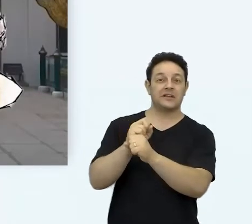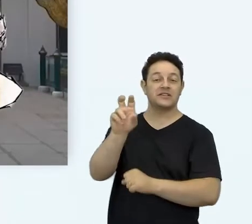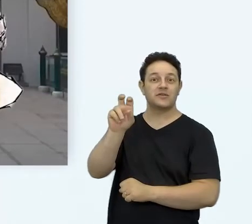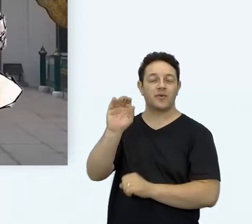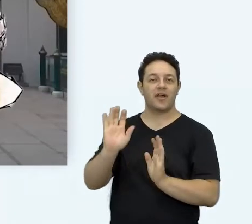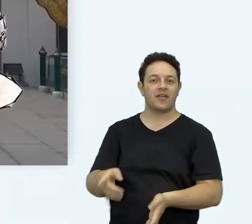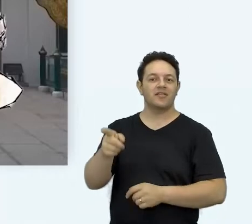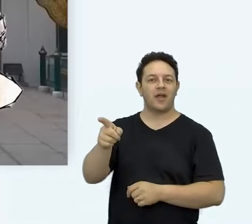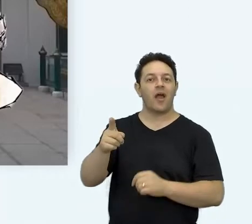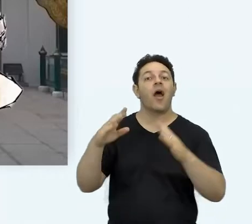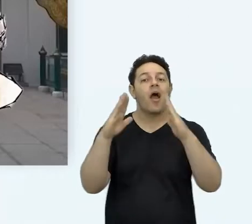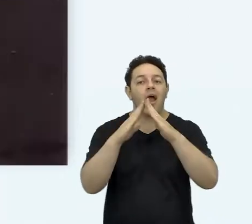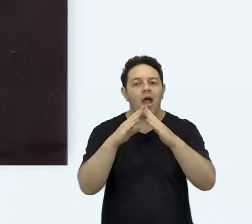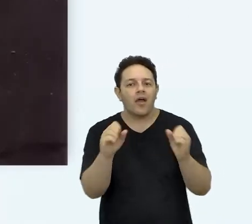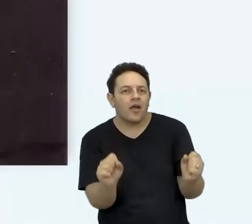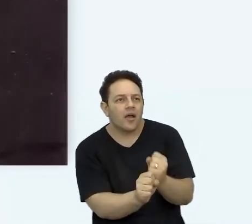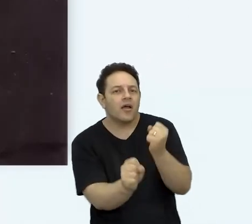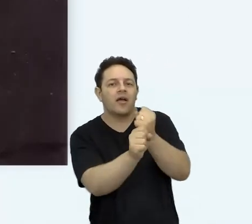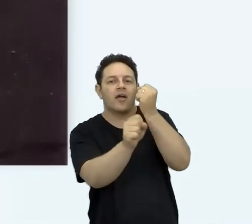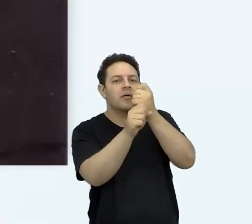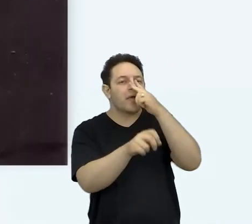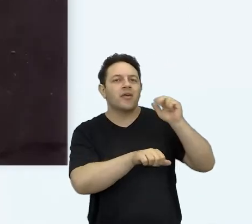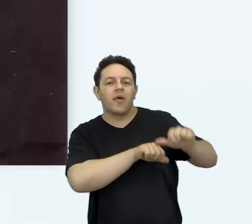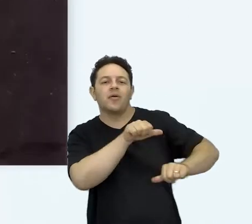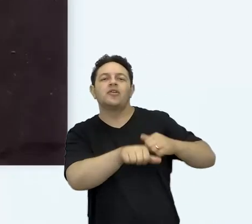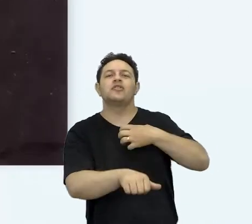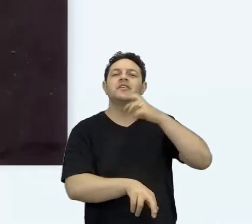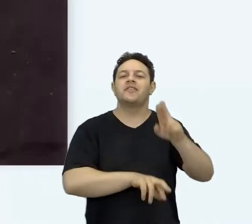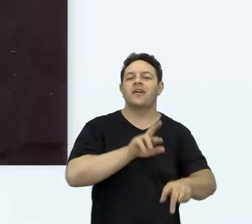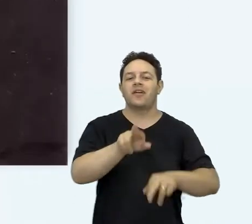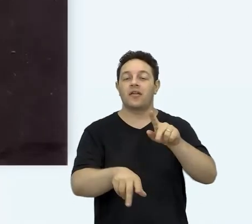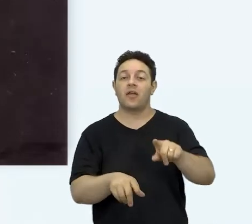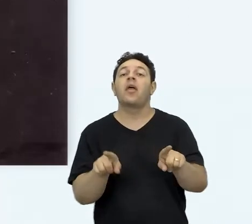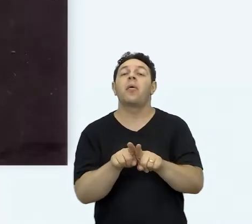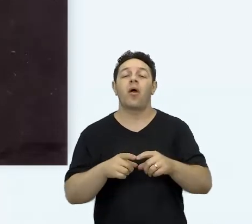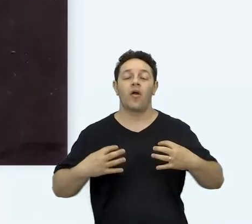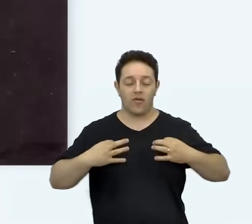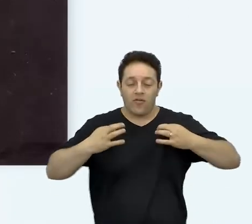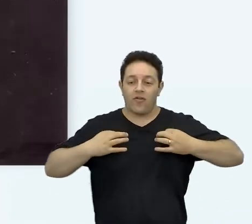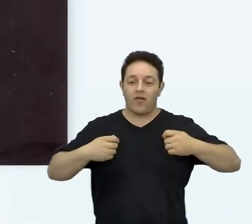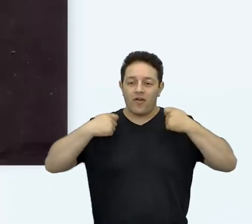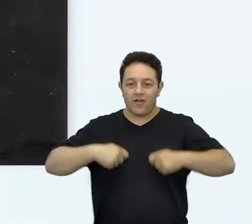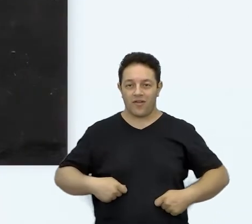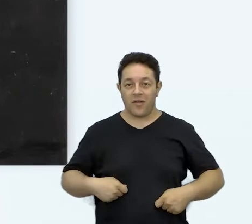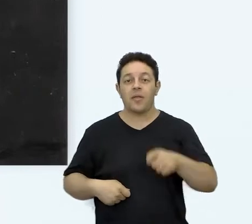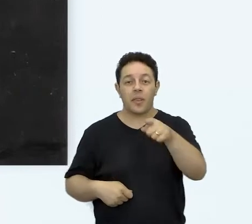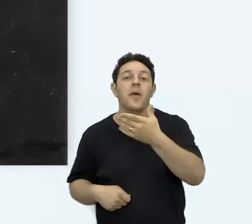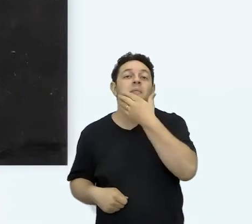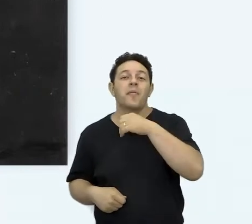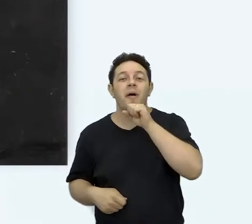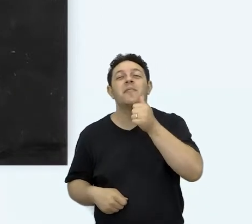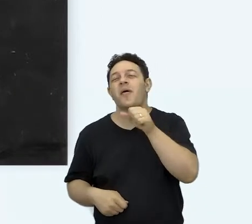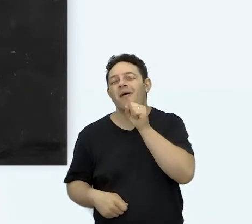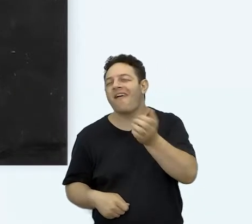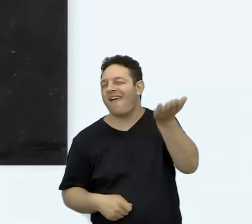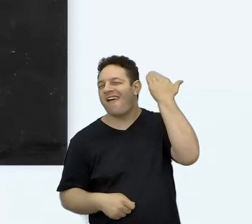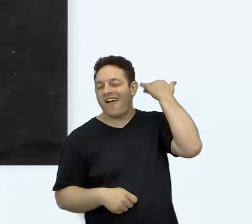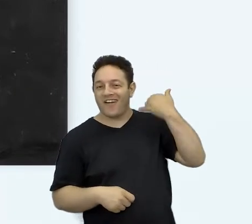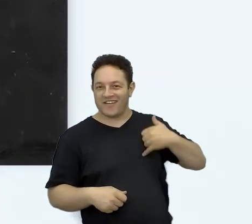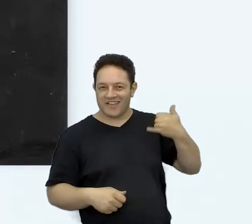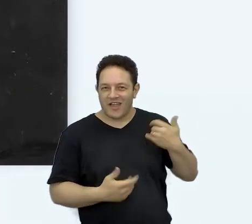de construir casas foi se modificando. Aposto que você se veste de uma forma diferente do jeito que seus pais se vestiam quando eles tinham a sua